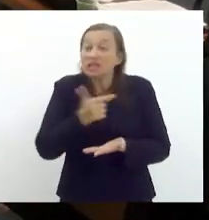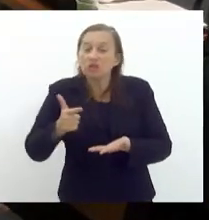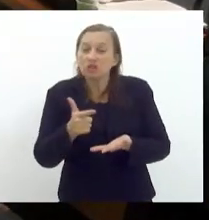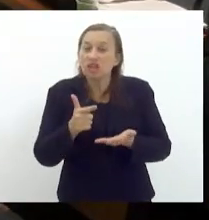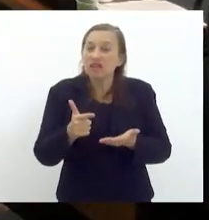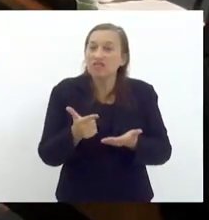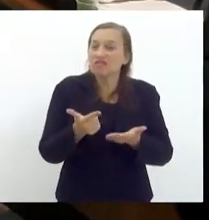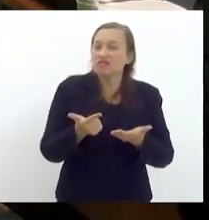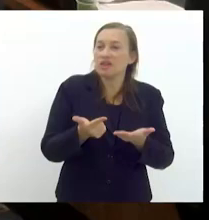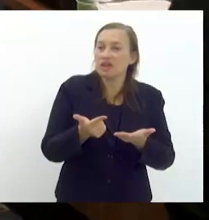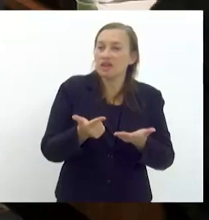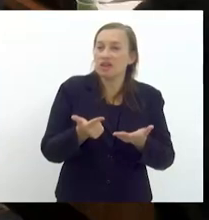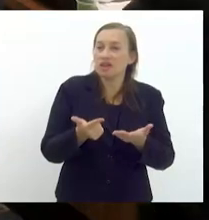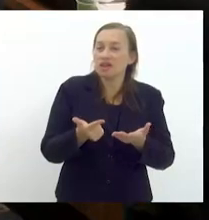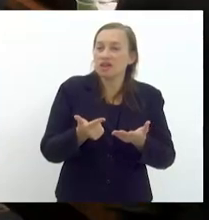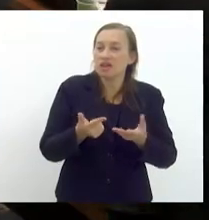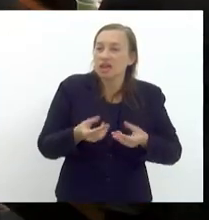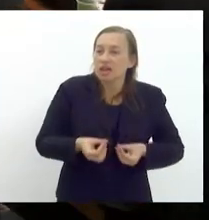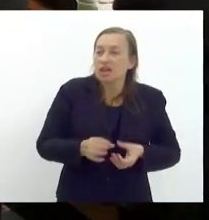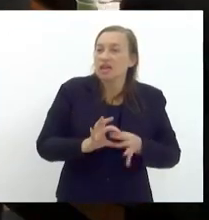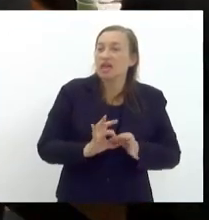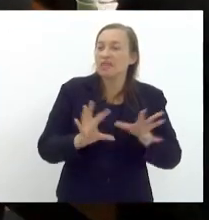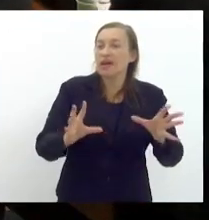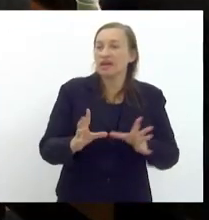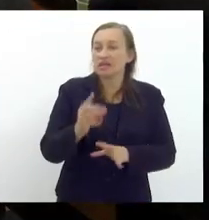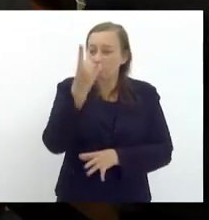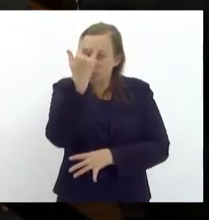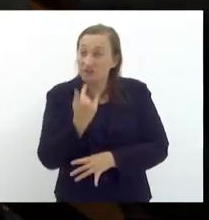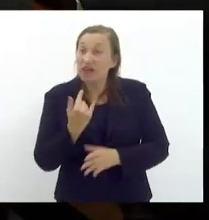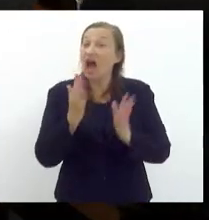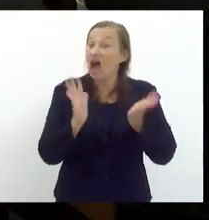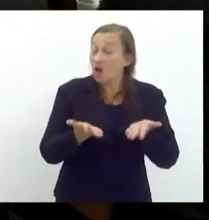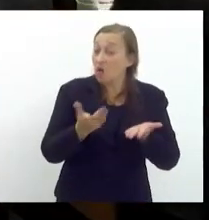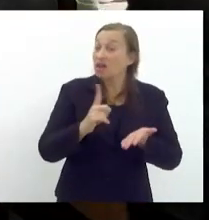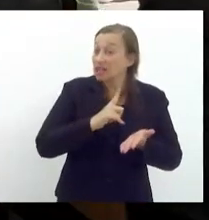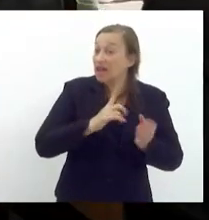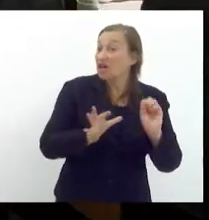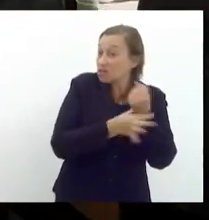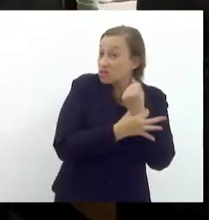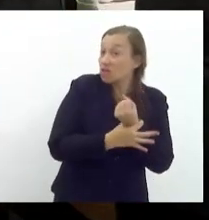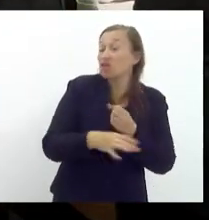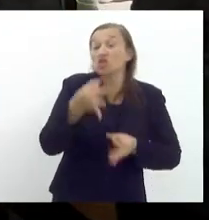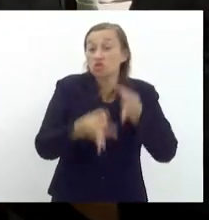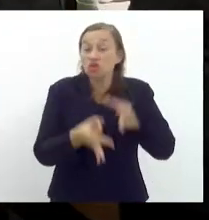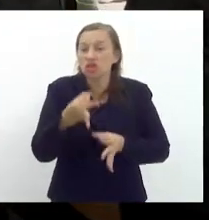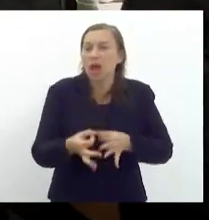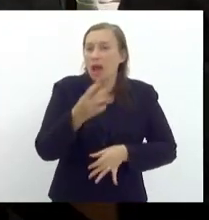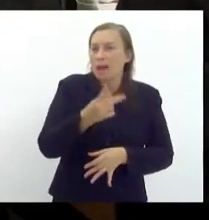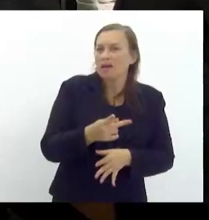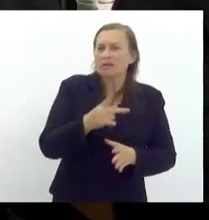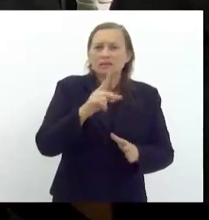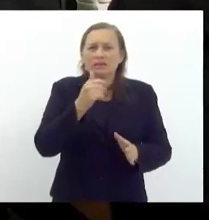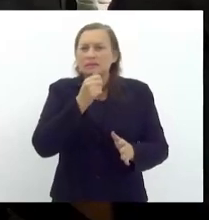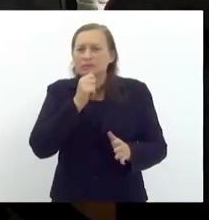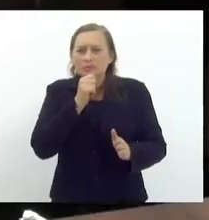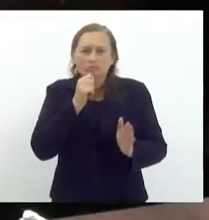isenção para os a partir de agora vai haver com segurança jurídica porque ninguém tá fazendo a partir da decisão do